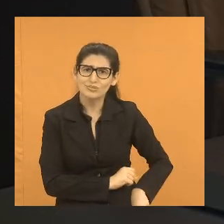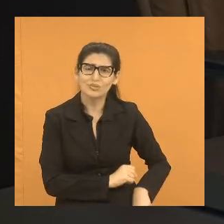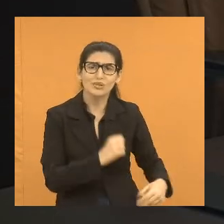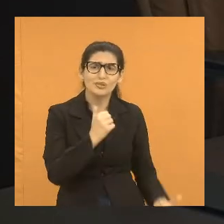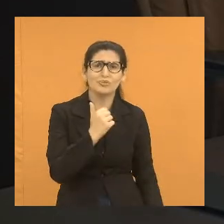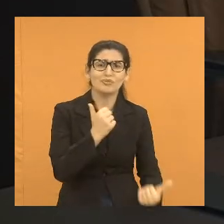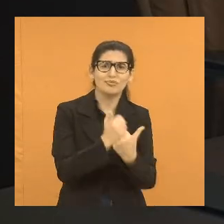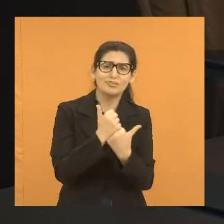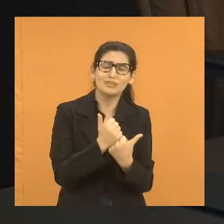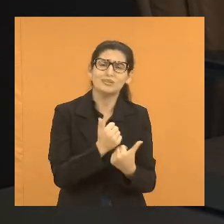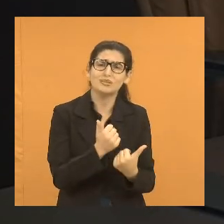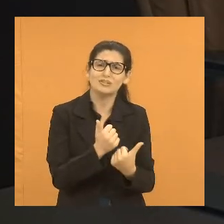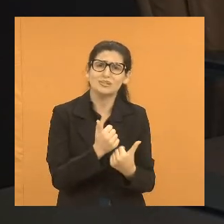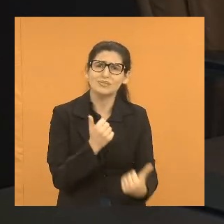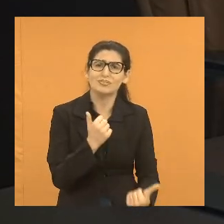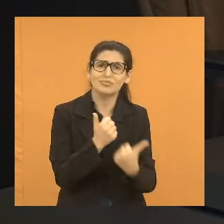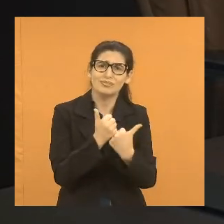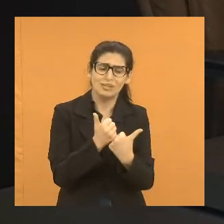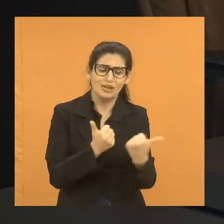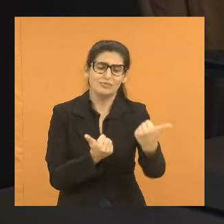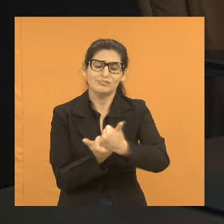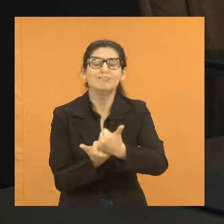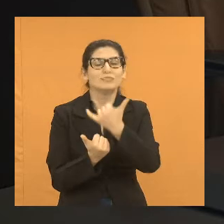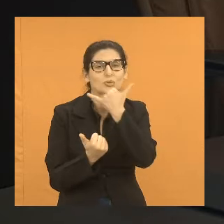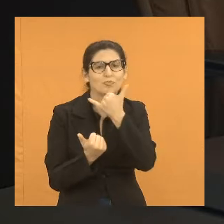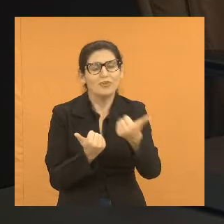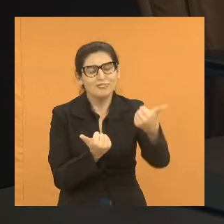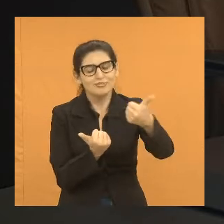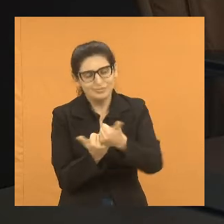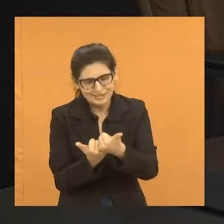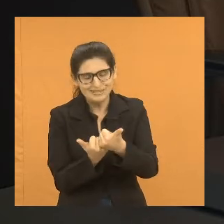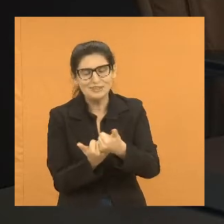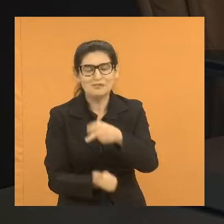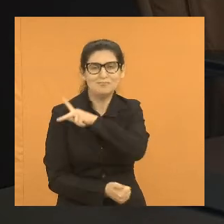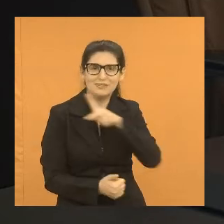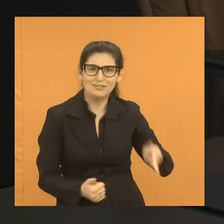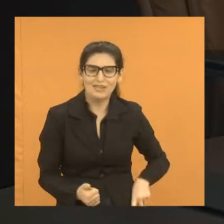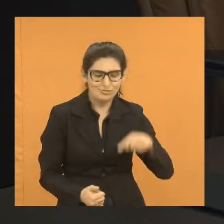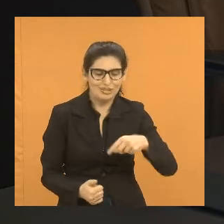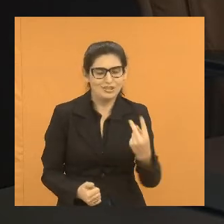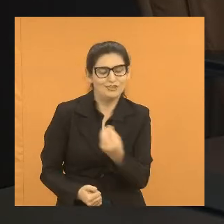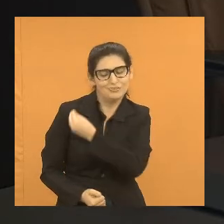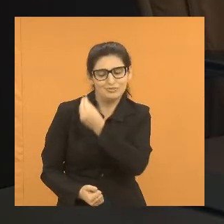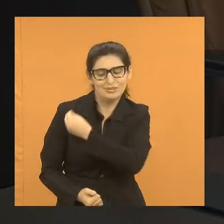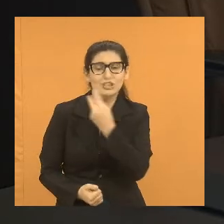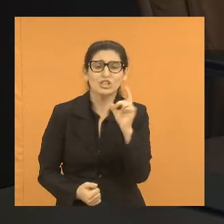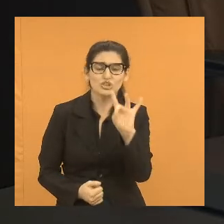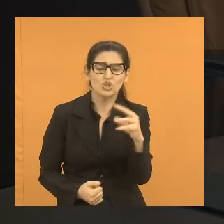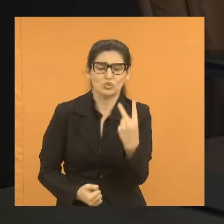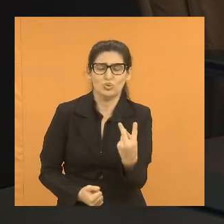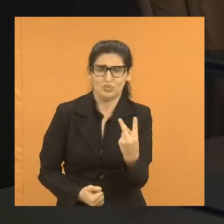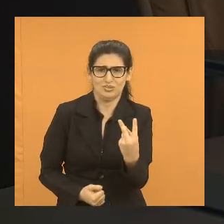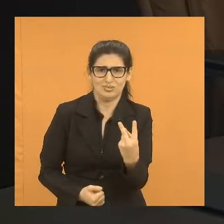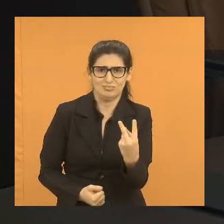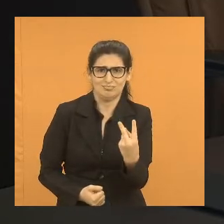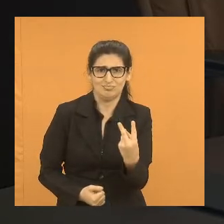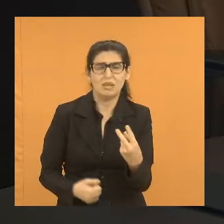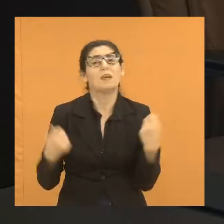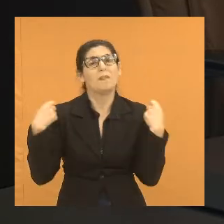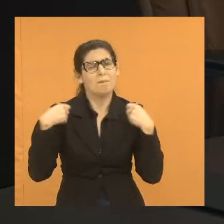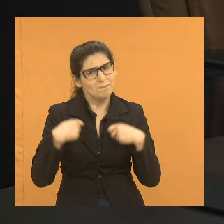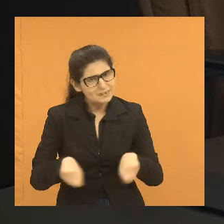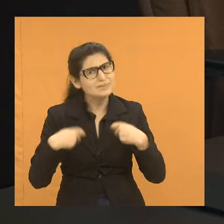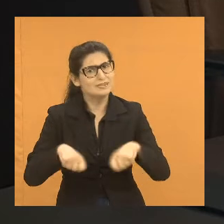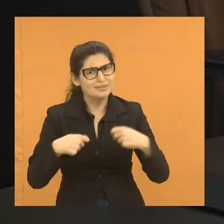Então, a população da cidade de Jacareí ele tem que sentir que o vereador, a realidade, tem que trabalhar 24 horas, né? Devido estar aqui